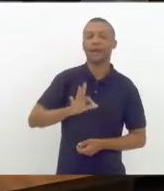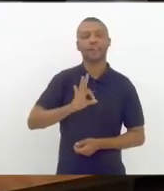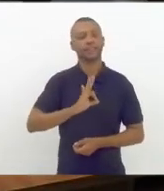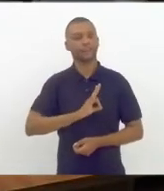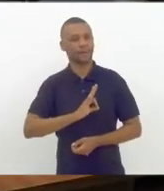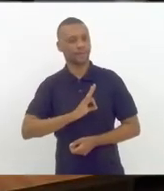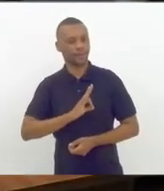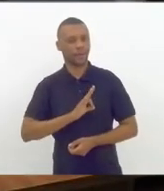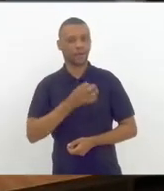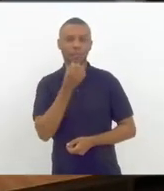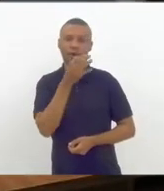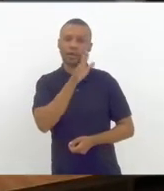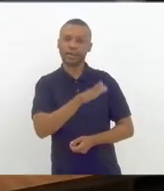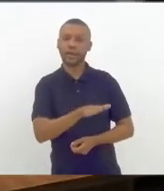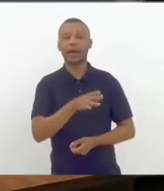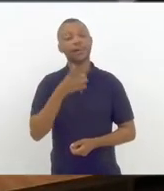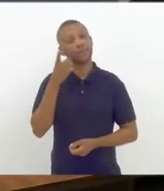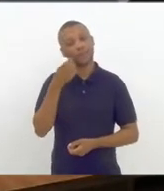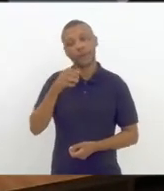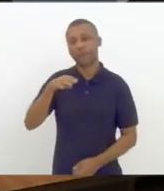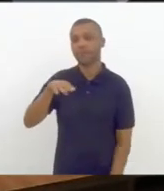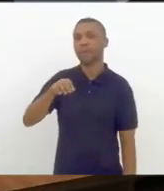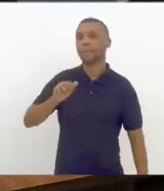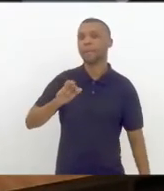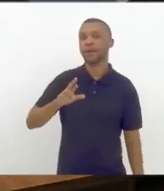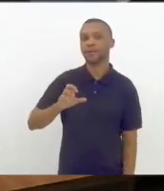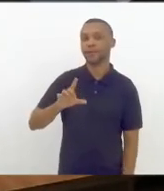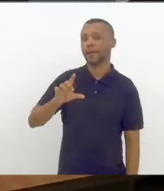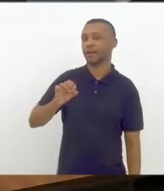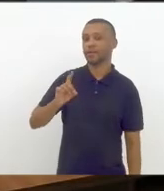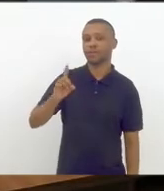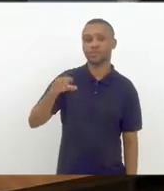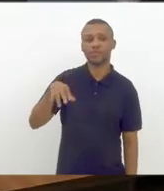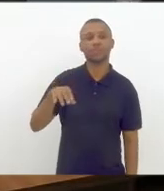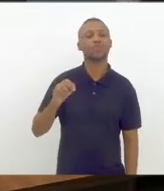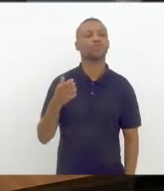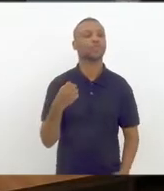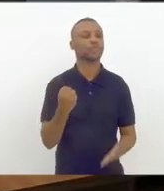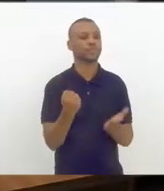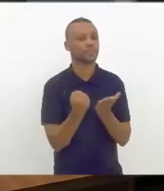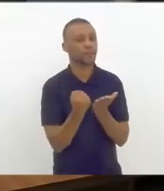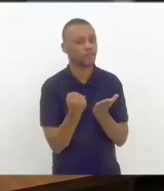deputado Marcelo Dino, Samuel Malafaia, Coronel Salema,